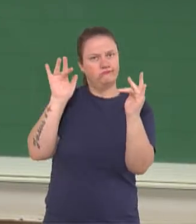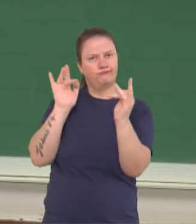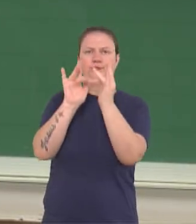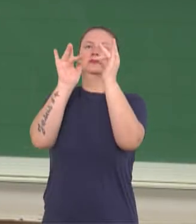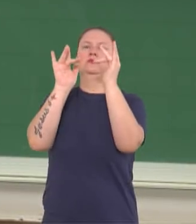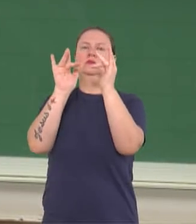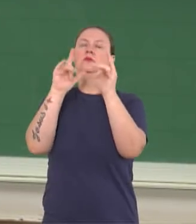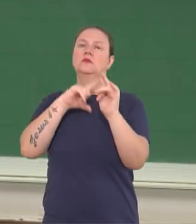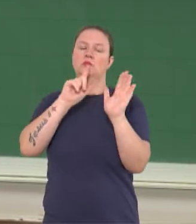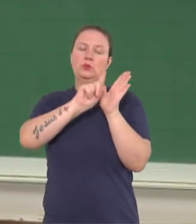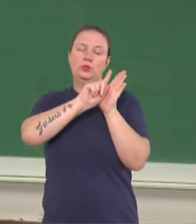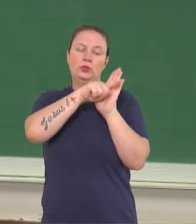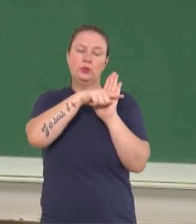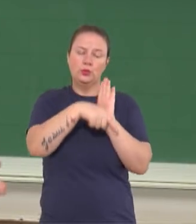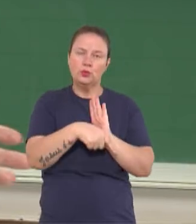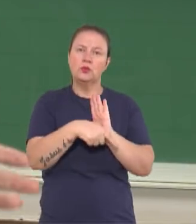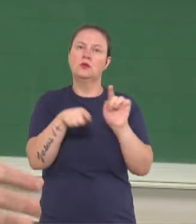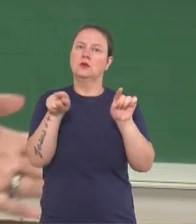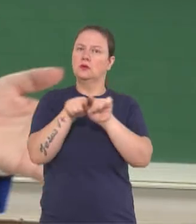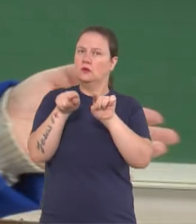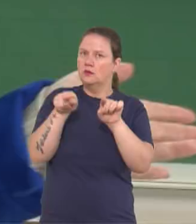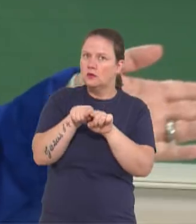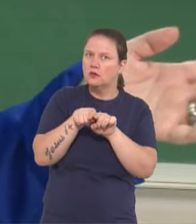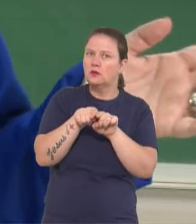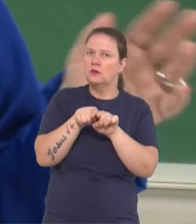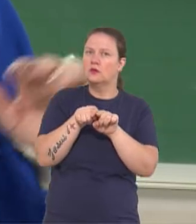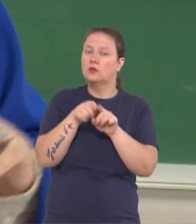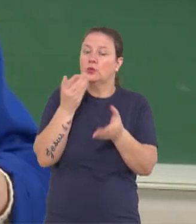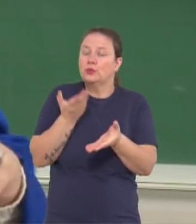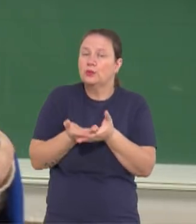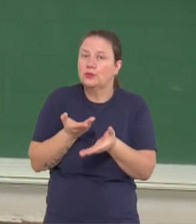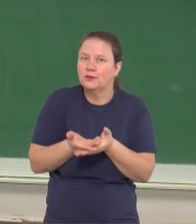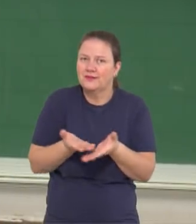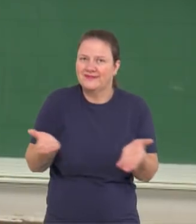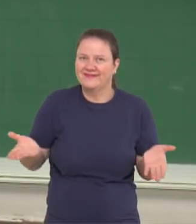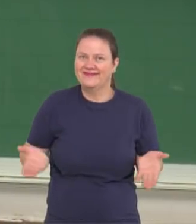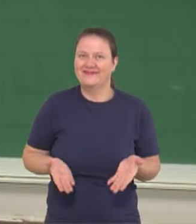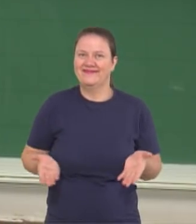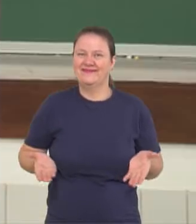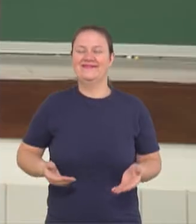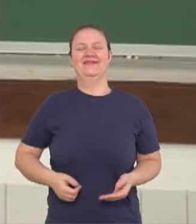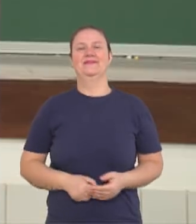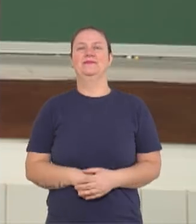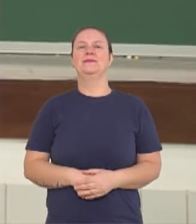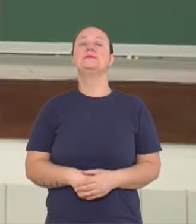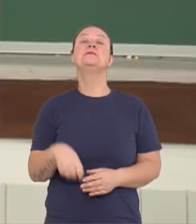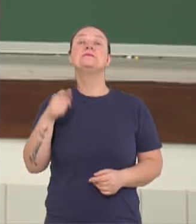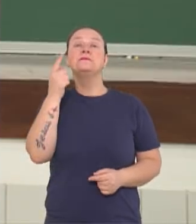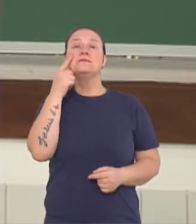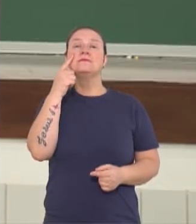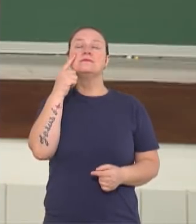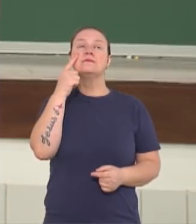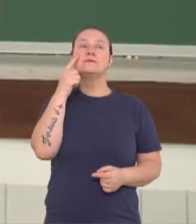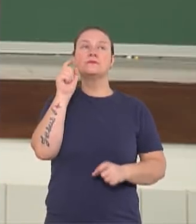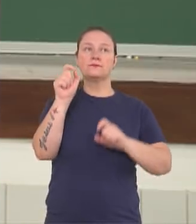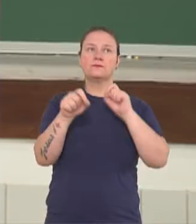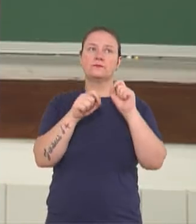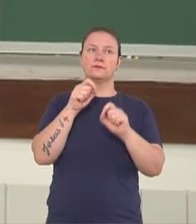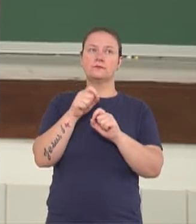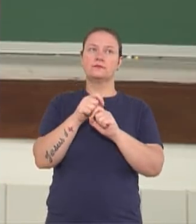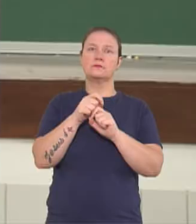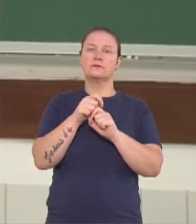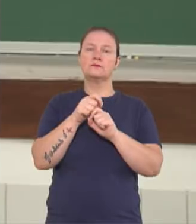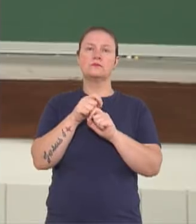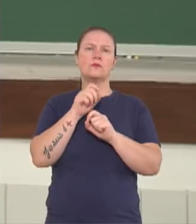gênero. E é isso que a gente está estudando, né, nesse momento, nessas aulas. Então, vamos ver aí